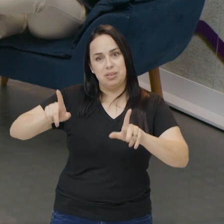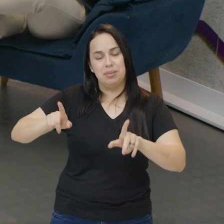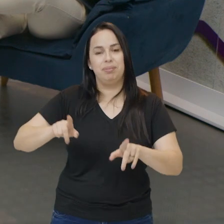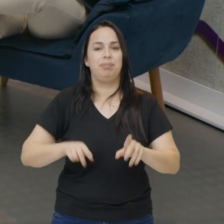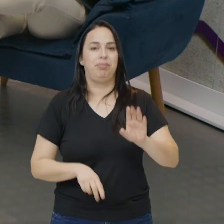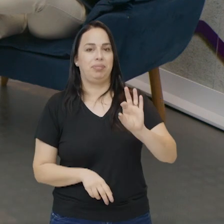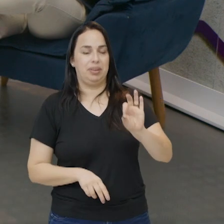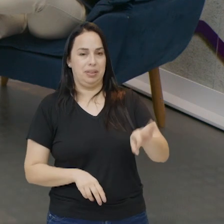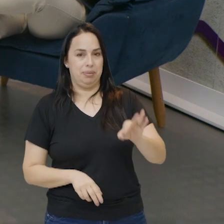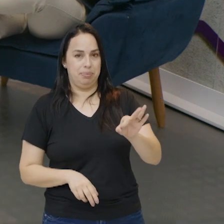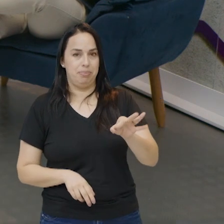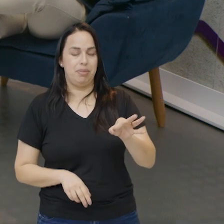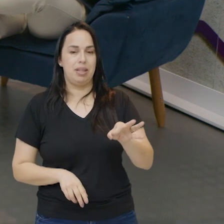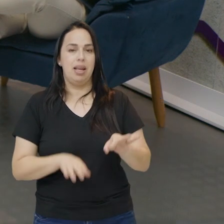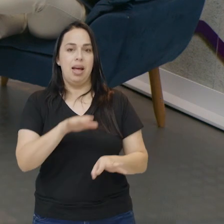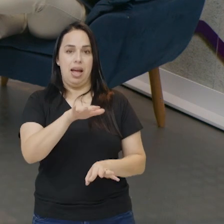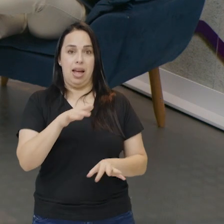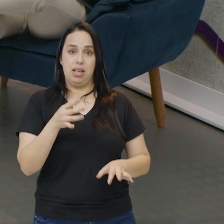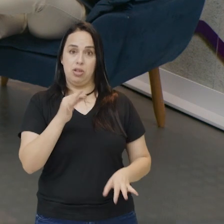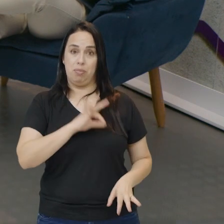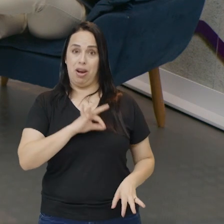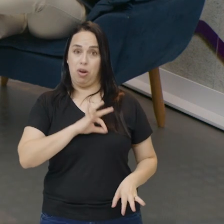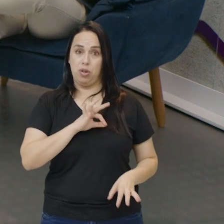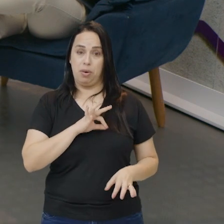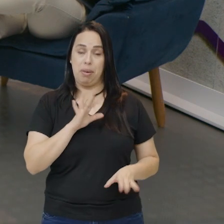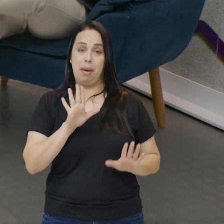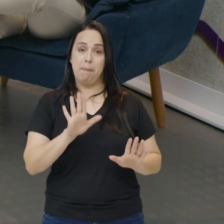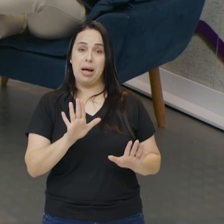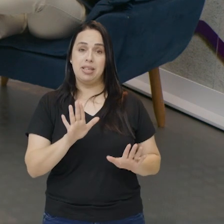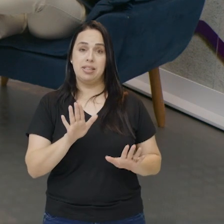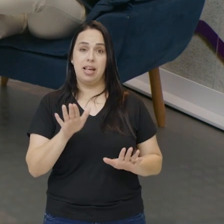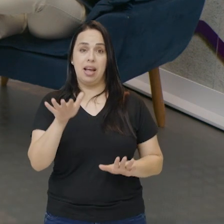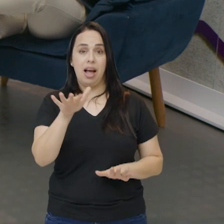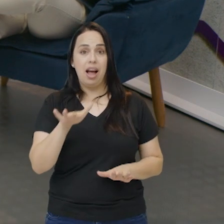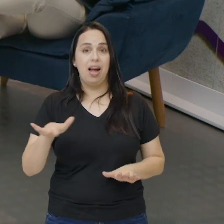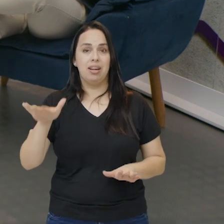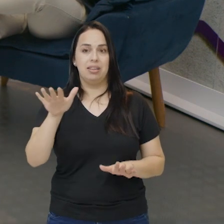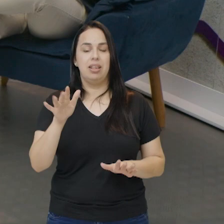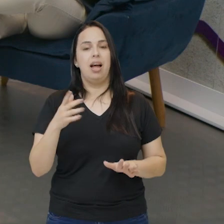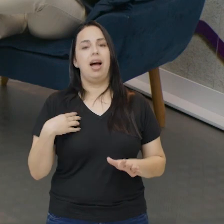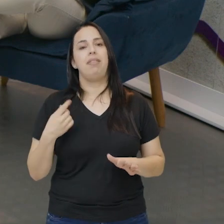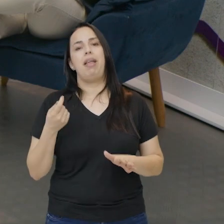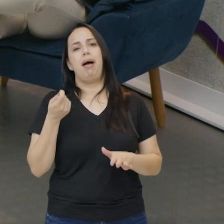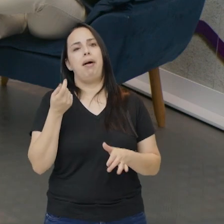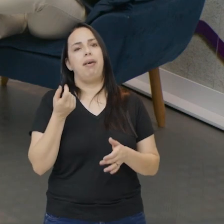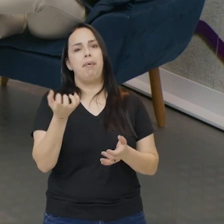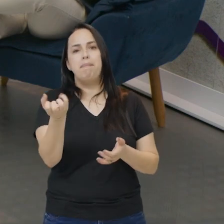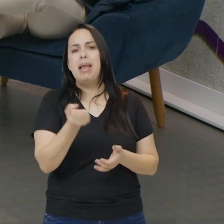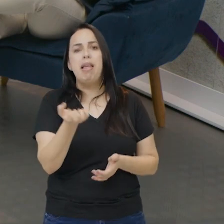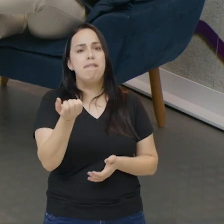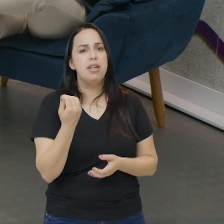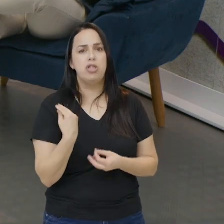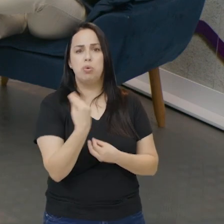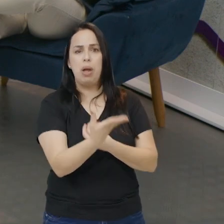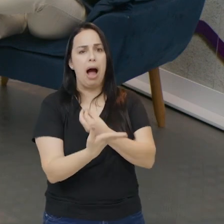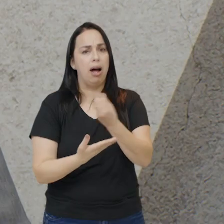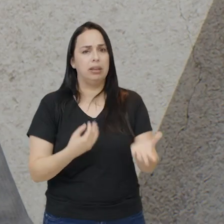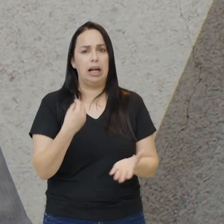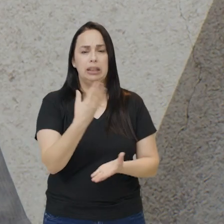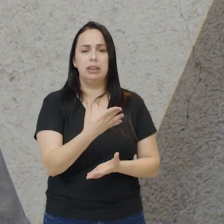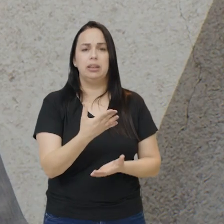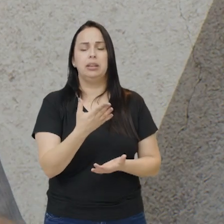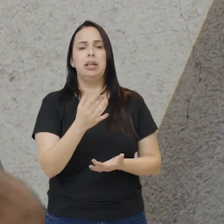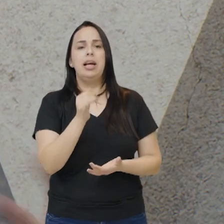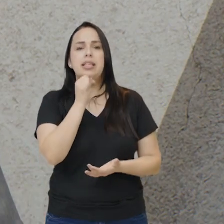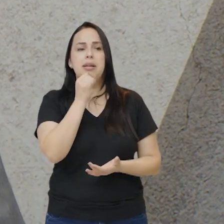É. Né? Esses valores, por exemplo, são valores salariais, mas muitos setores, além disso, há bonificações que implementam isso,